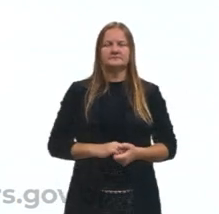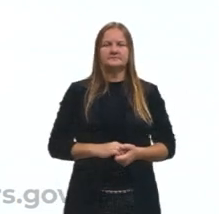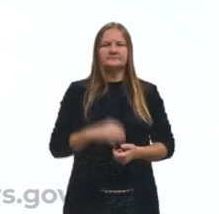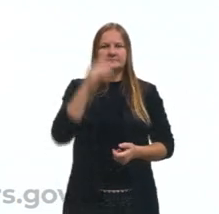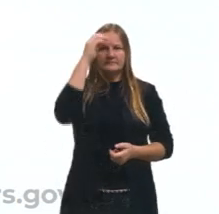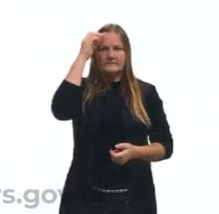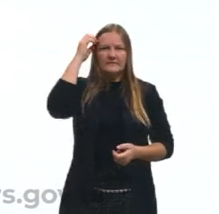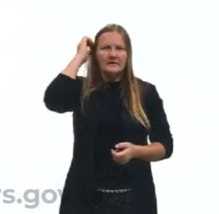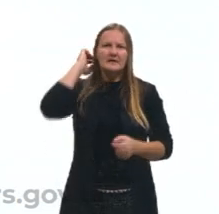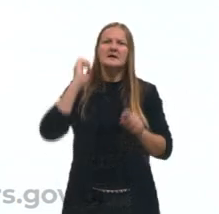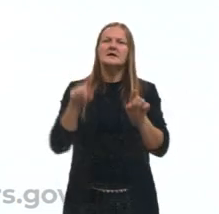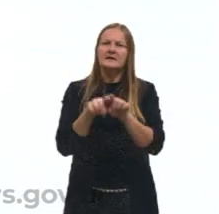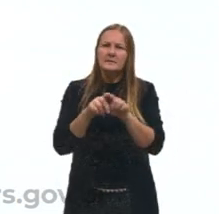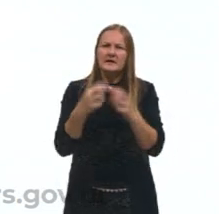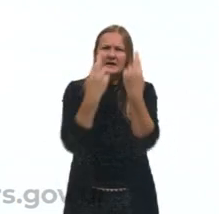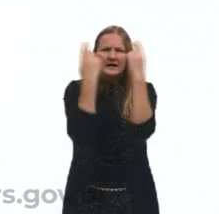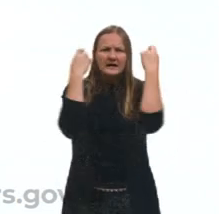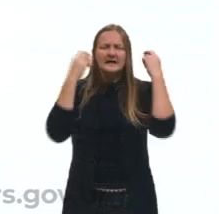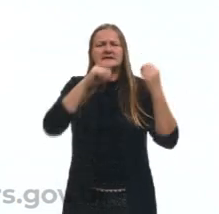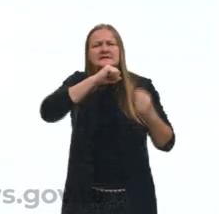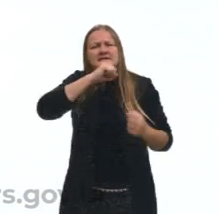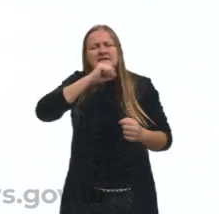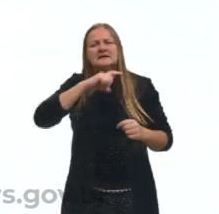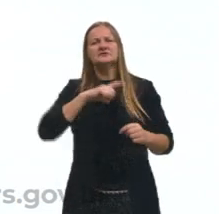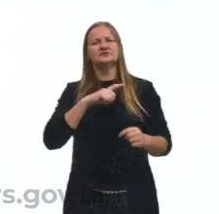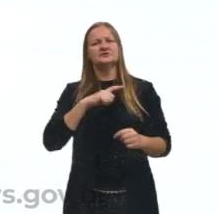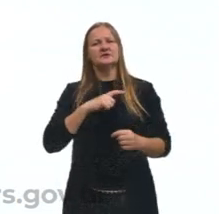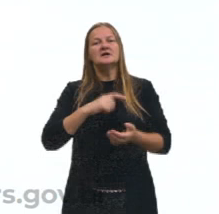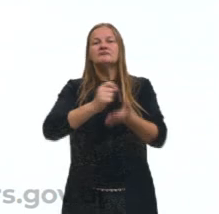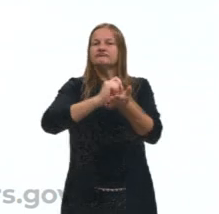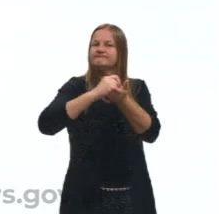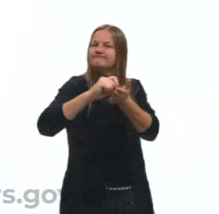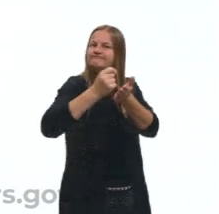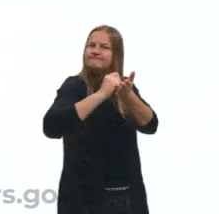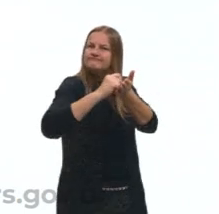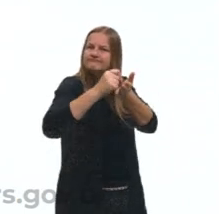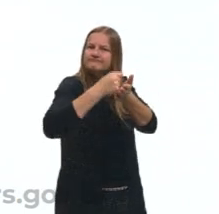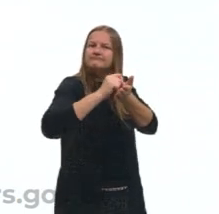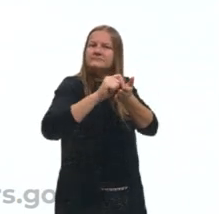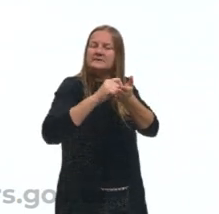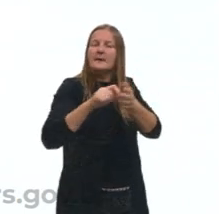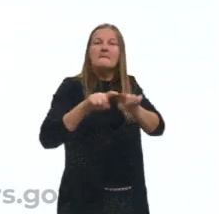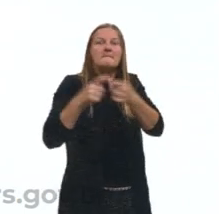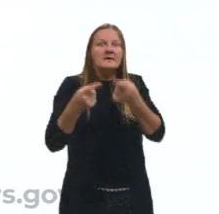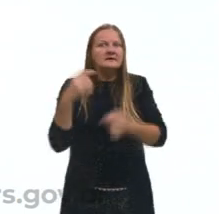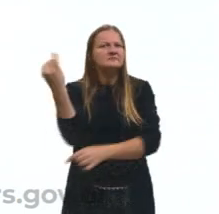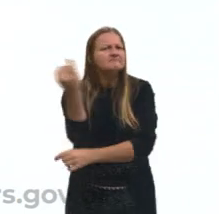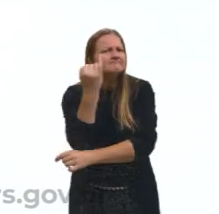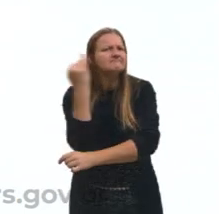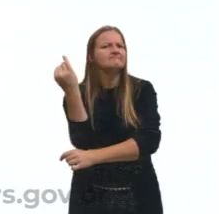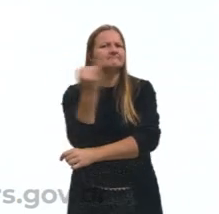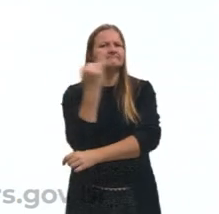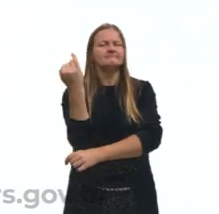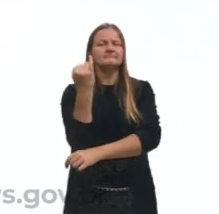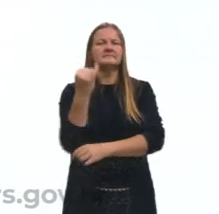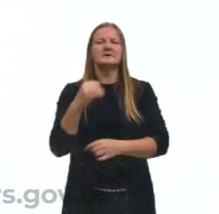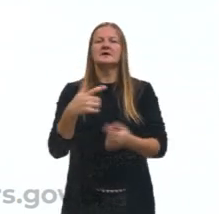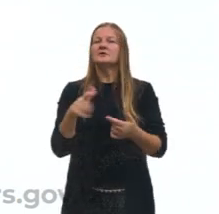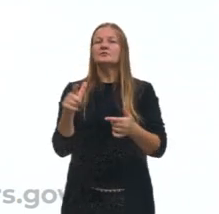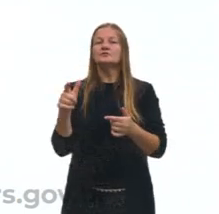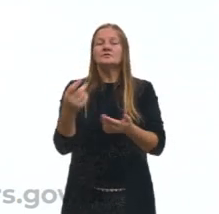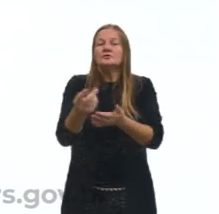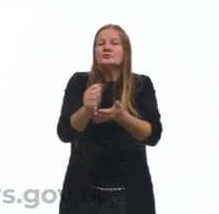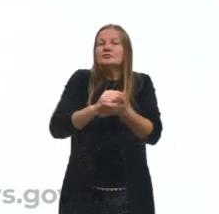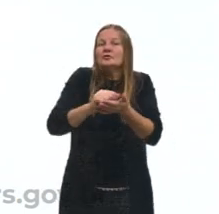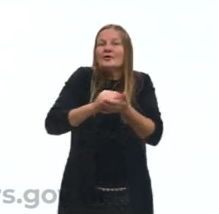e ir na Grécia antiga já existia escrita Mas mesmo ela sendo muito importante ela não